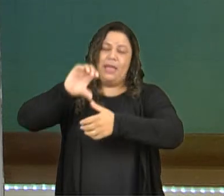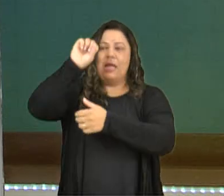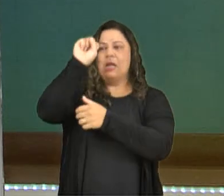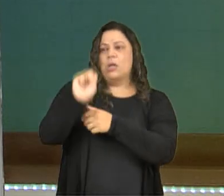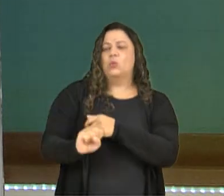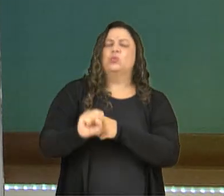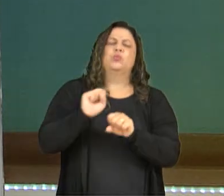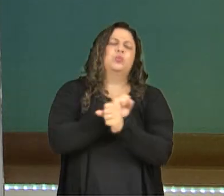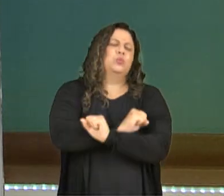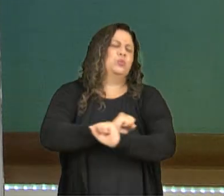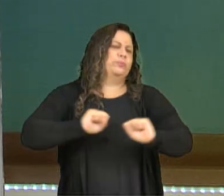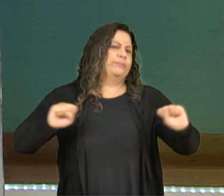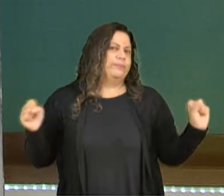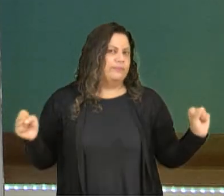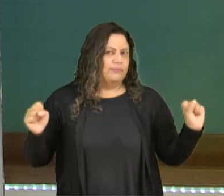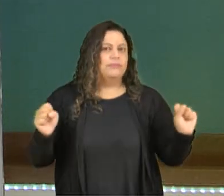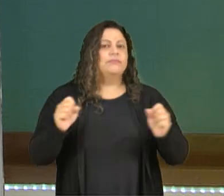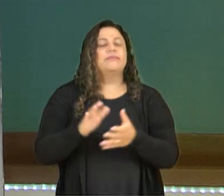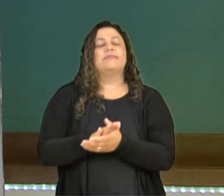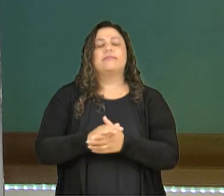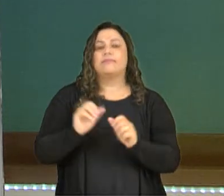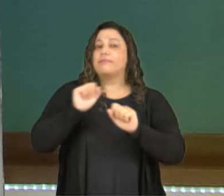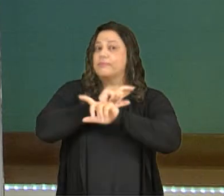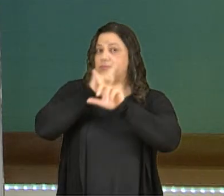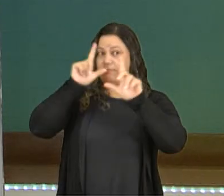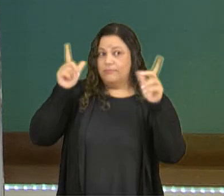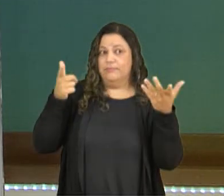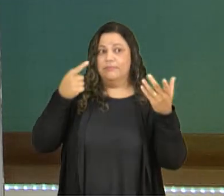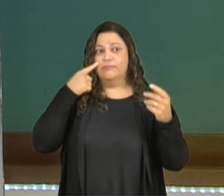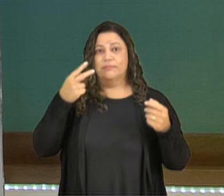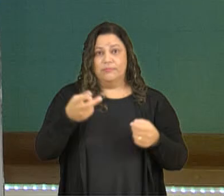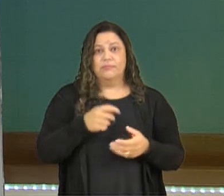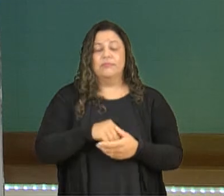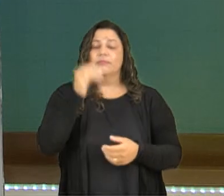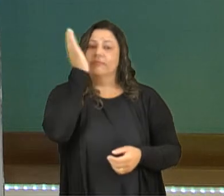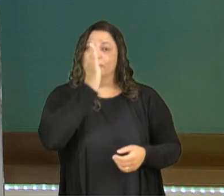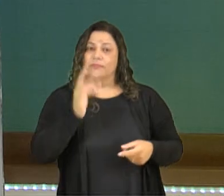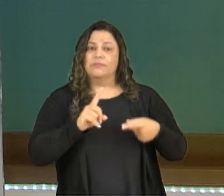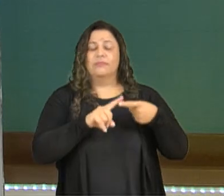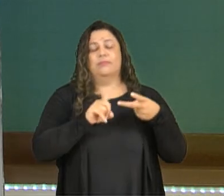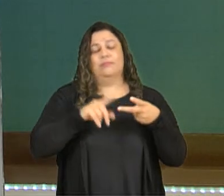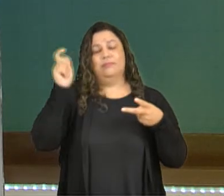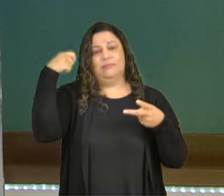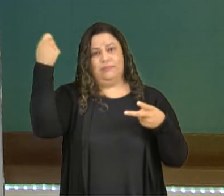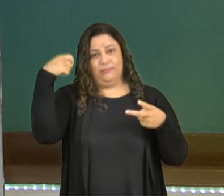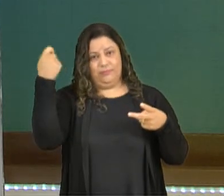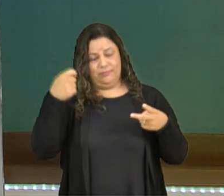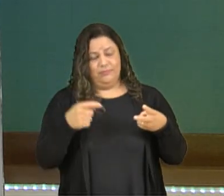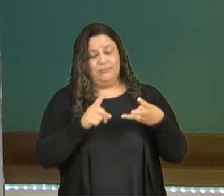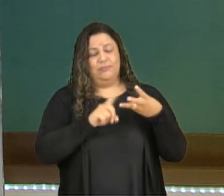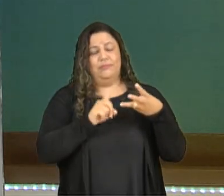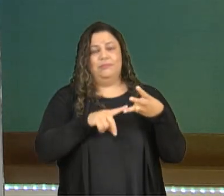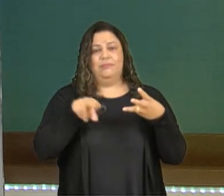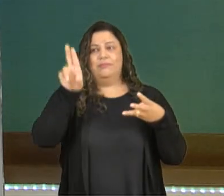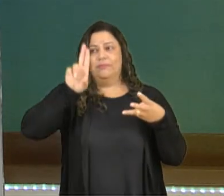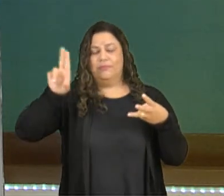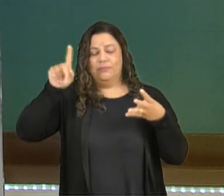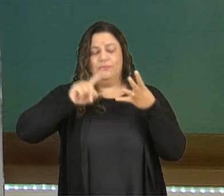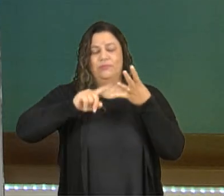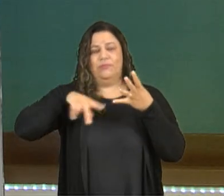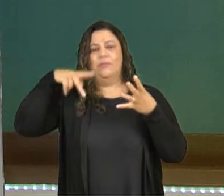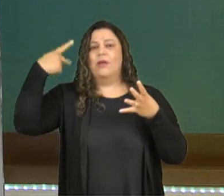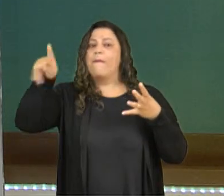isso verteu aos olhos. Lógico que países que Brasil, Argentina, Uruguai e Paraguai, em